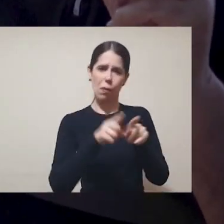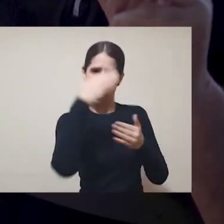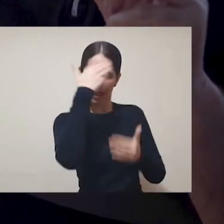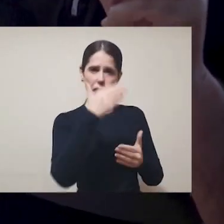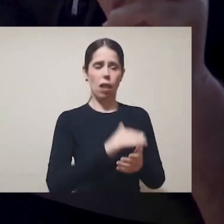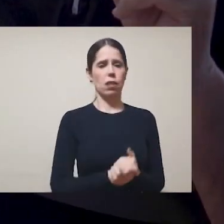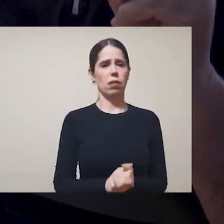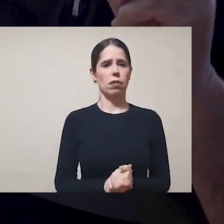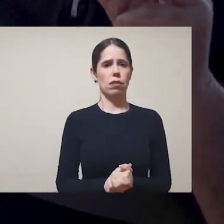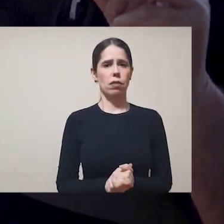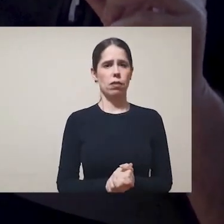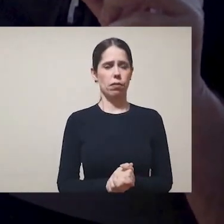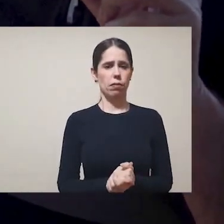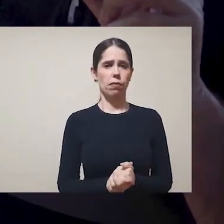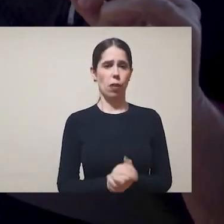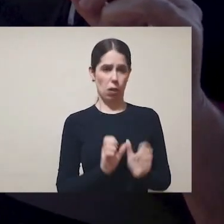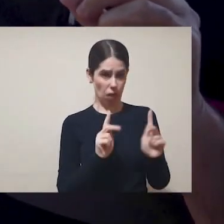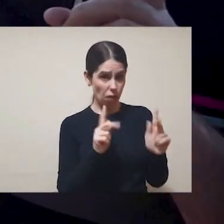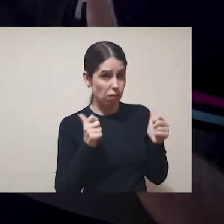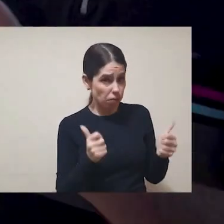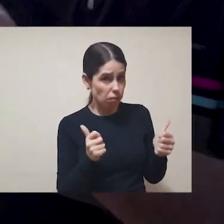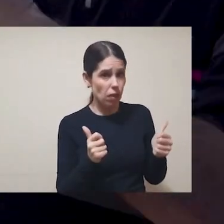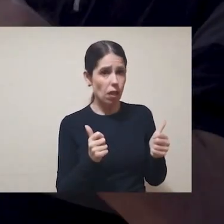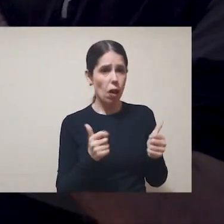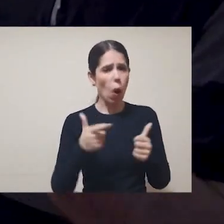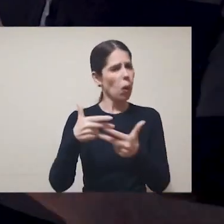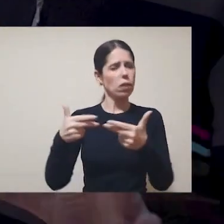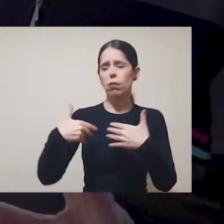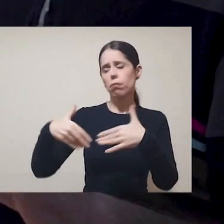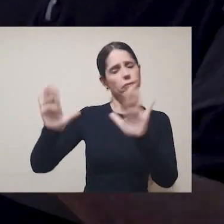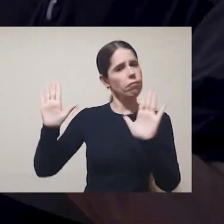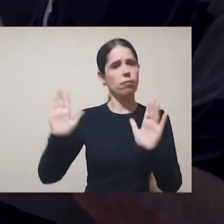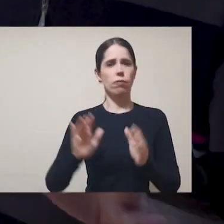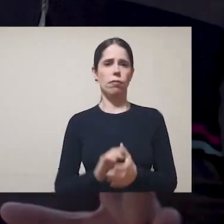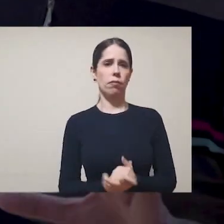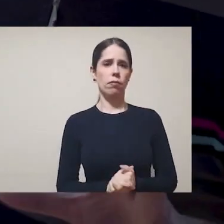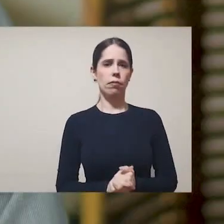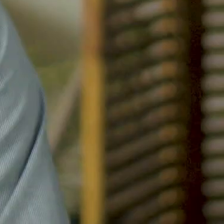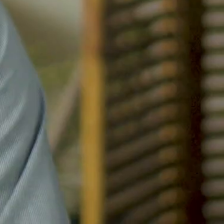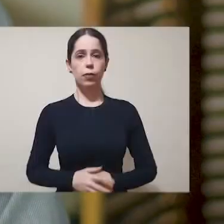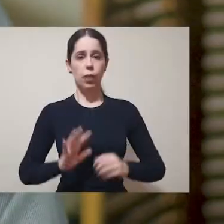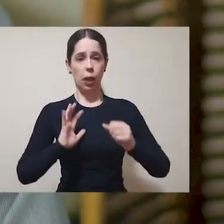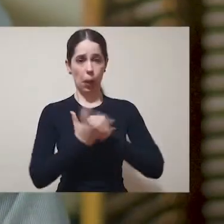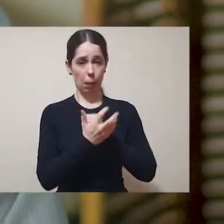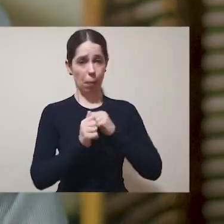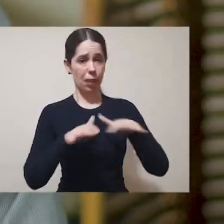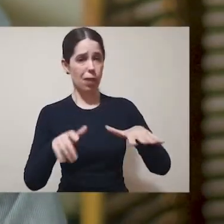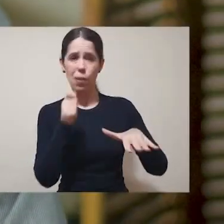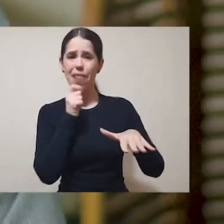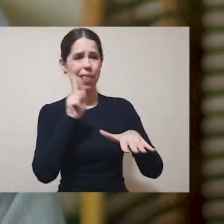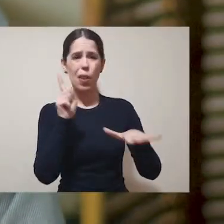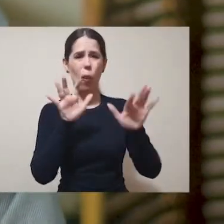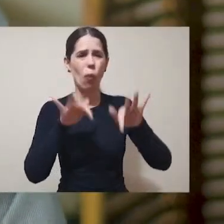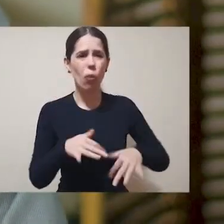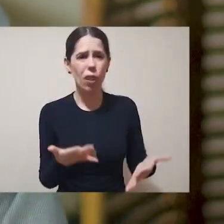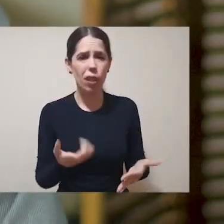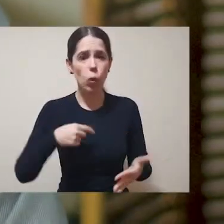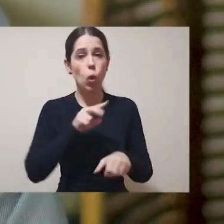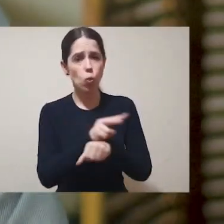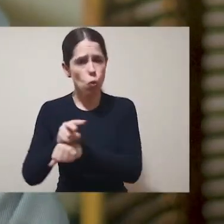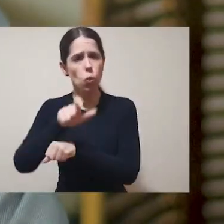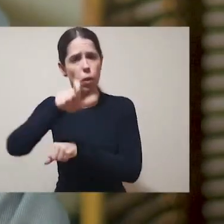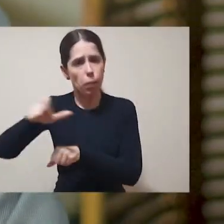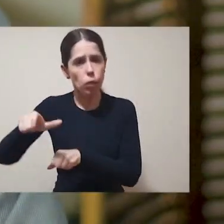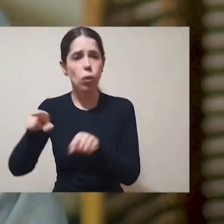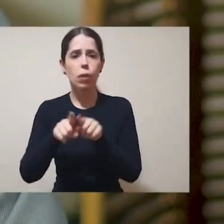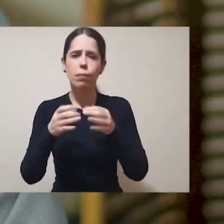de Porto Alegre te agradece. Tá? O resto é o resto. A pandemia ainda não acabou.